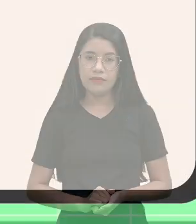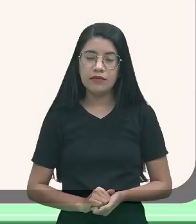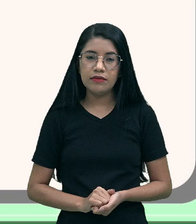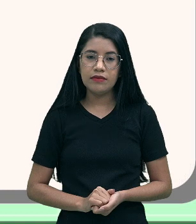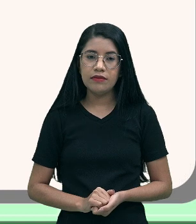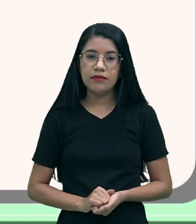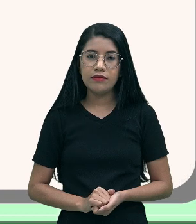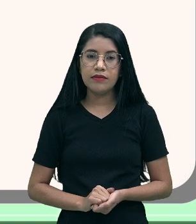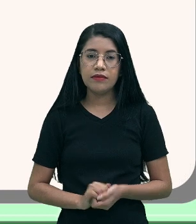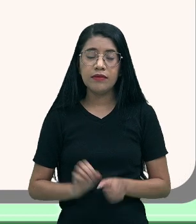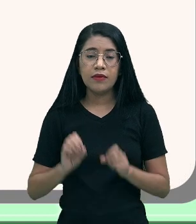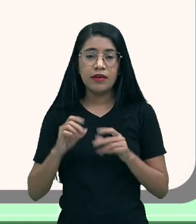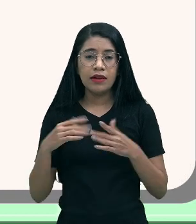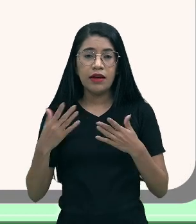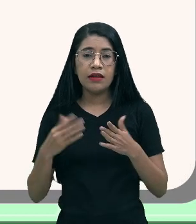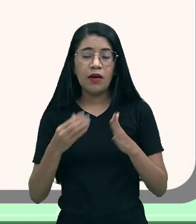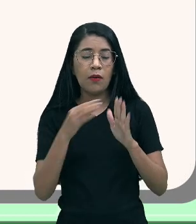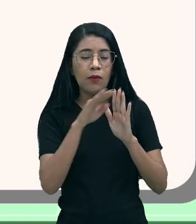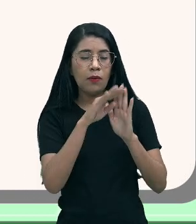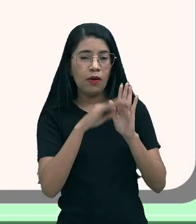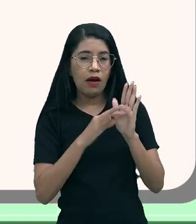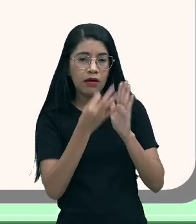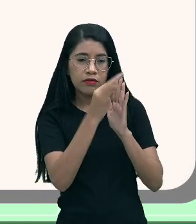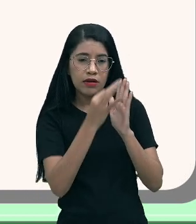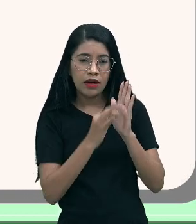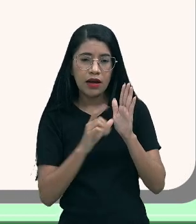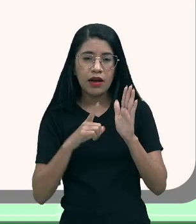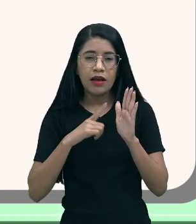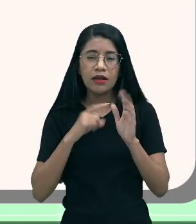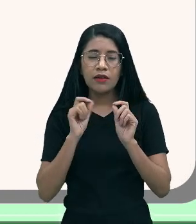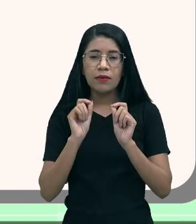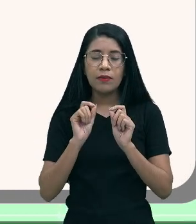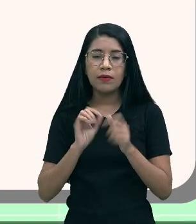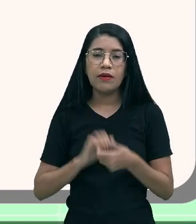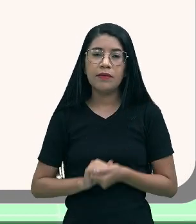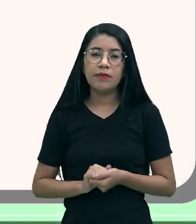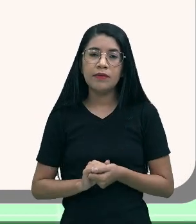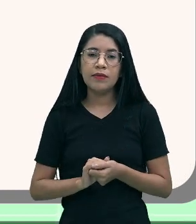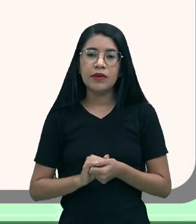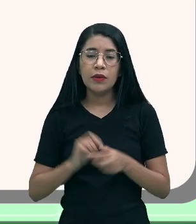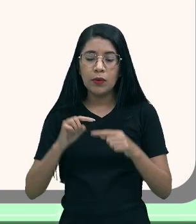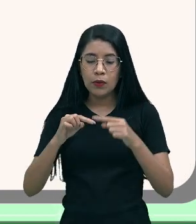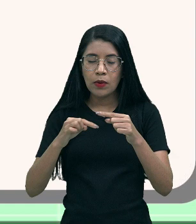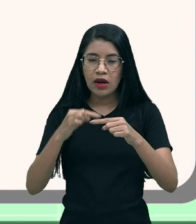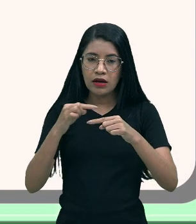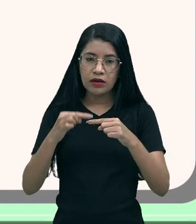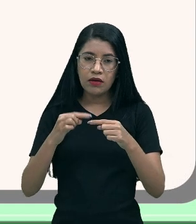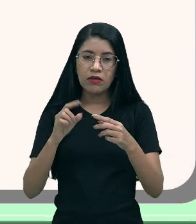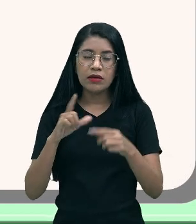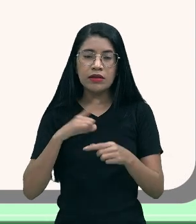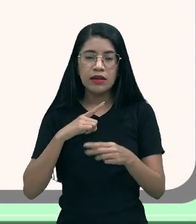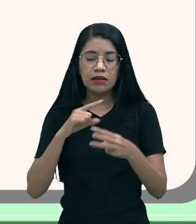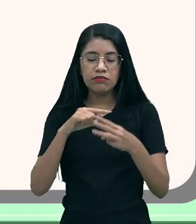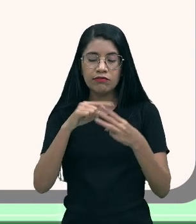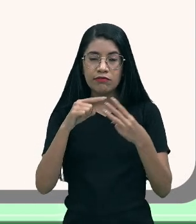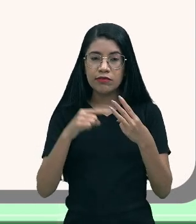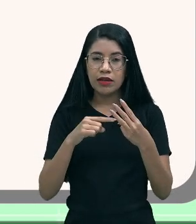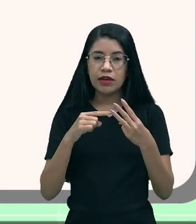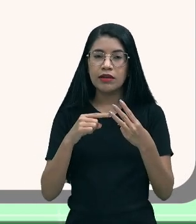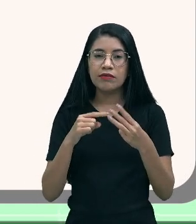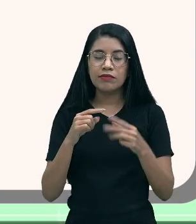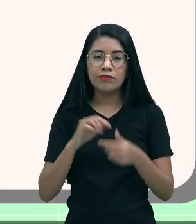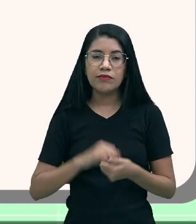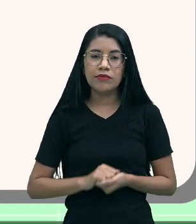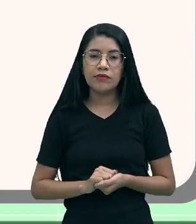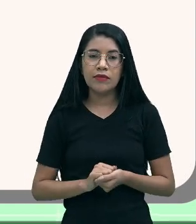Muito bem, no nosso checklist nós temos aí, primeiramente, falando sobre resistores, nós temos esses três tópicos importantes, que são